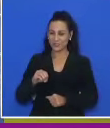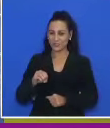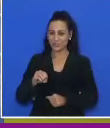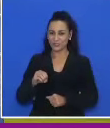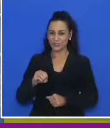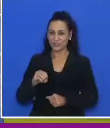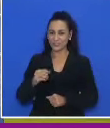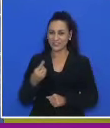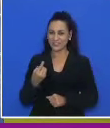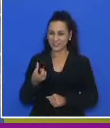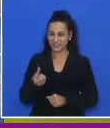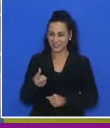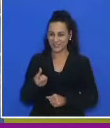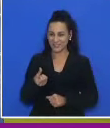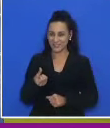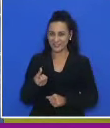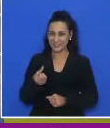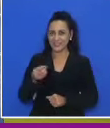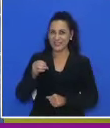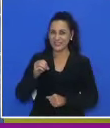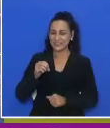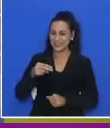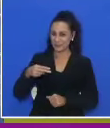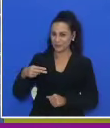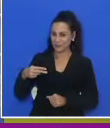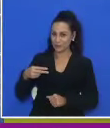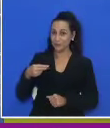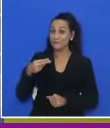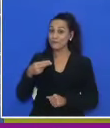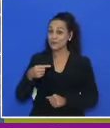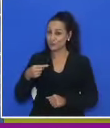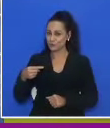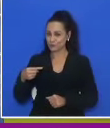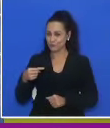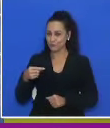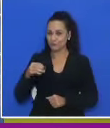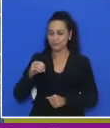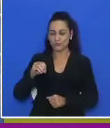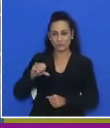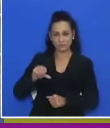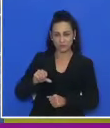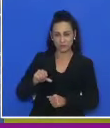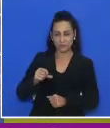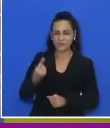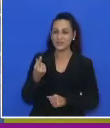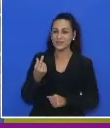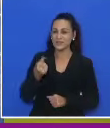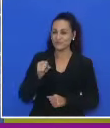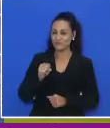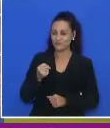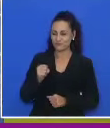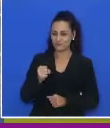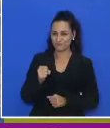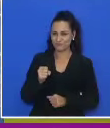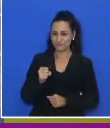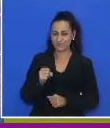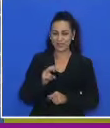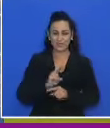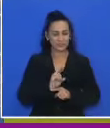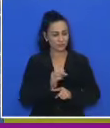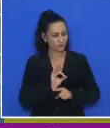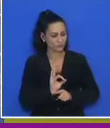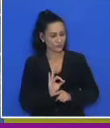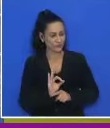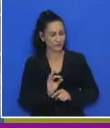20, 16, 02, 21, 09 e 18. As